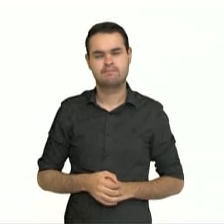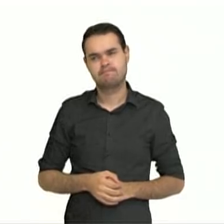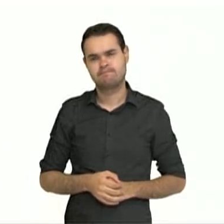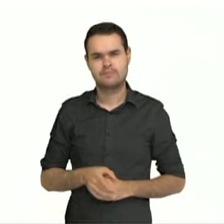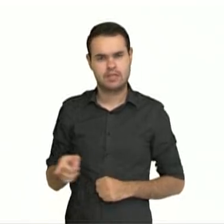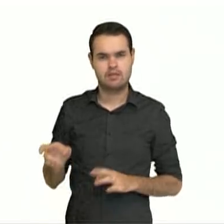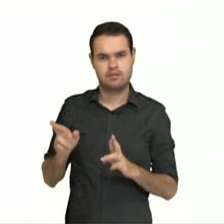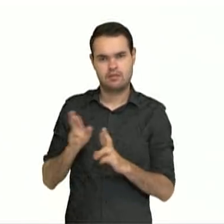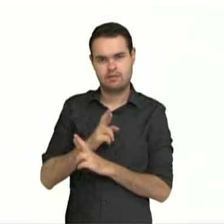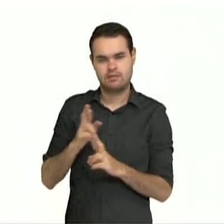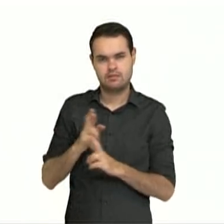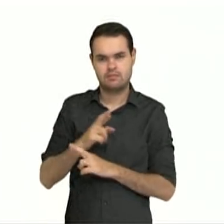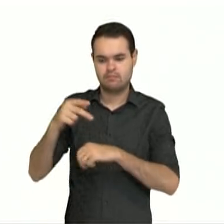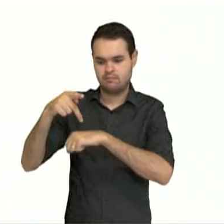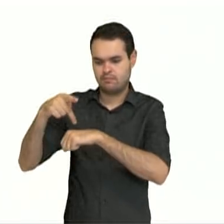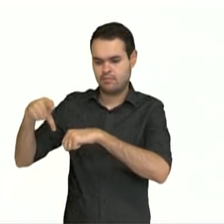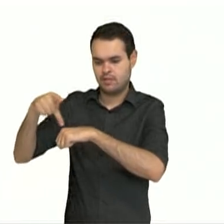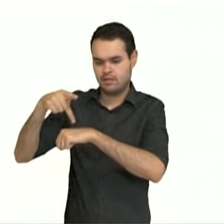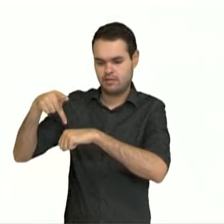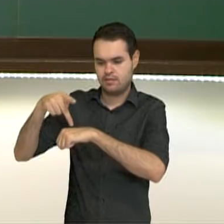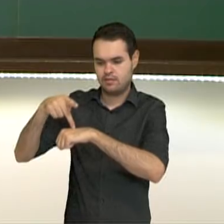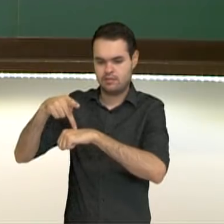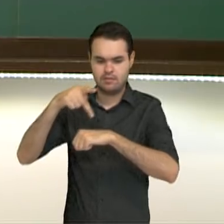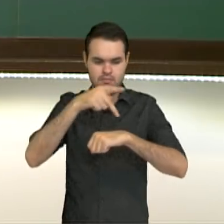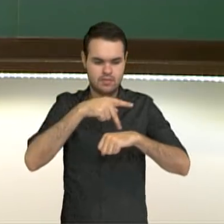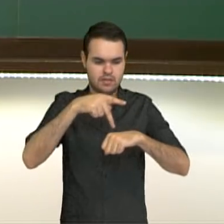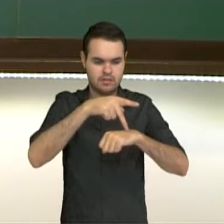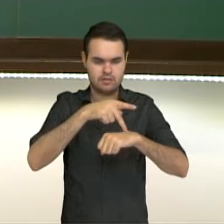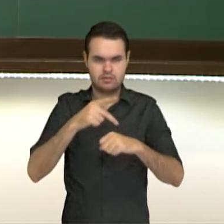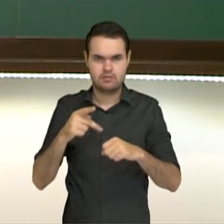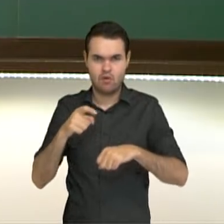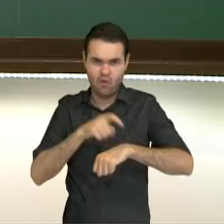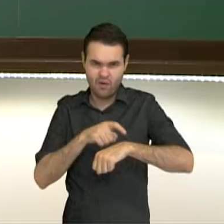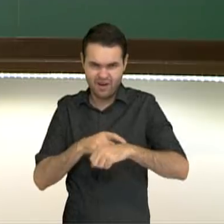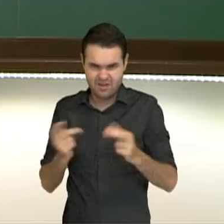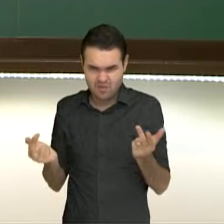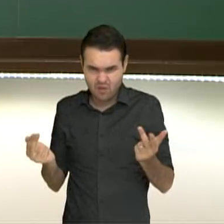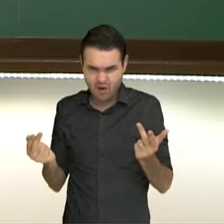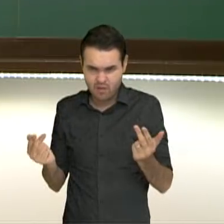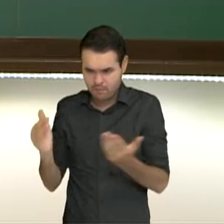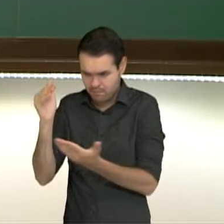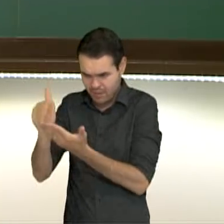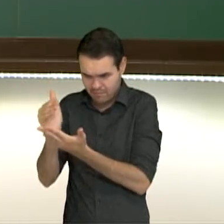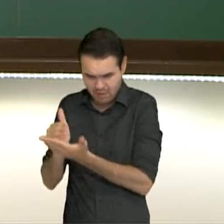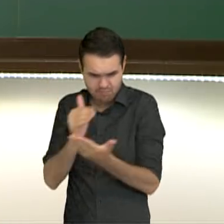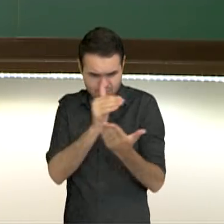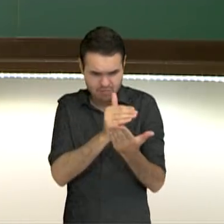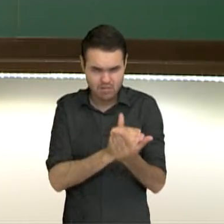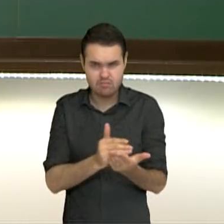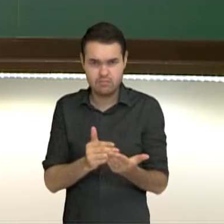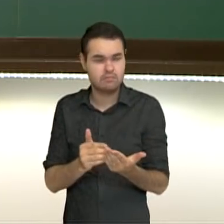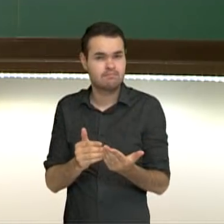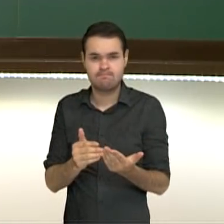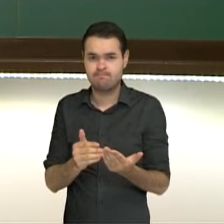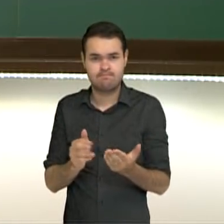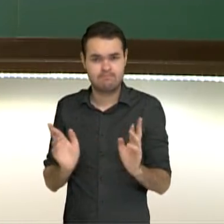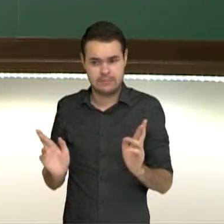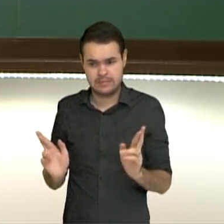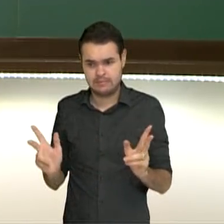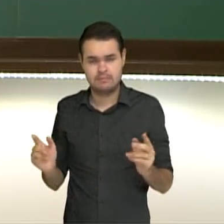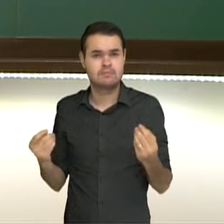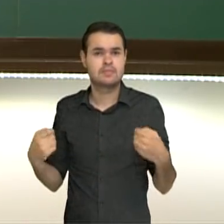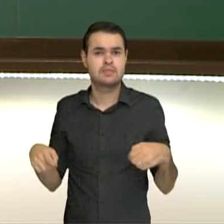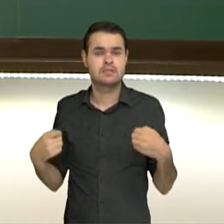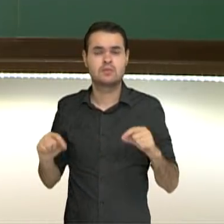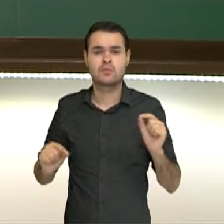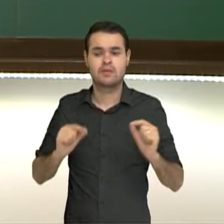essa relação entre os países não poderia cada lugar do mundo seguir uma forma de marcar o tempo diferente. Então eles tinham que